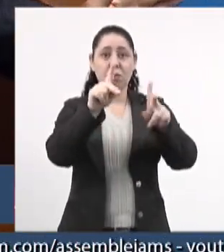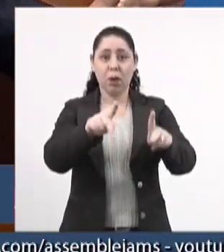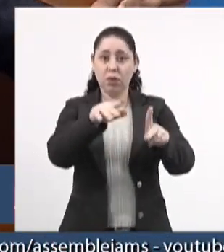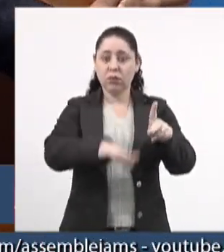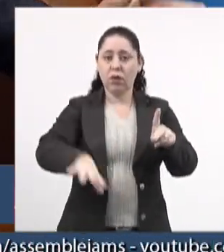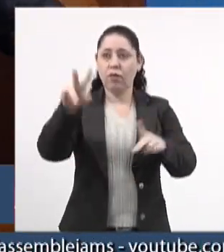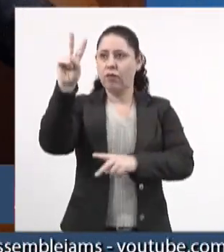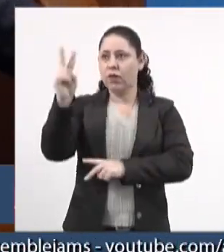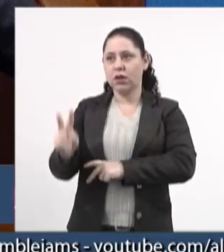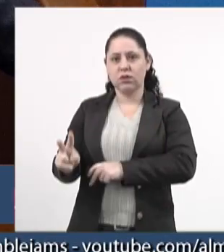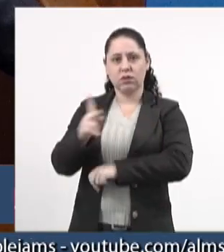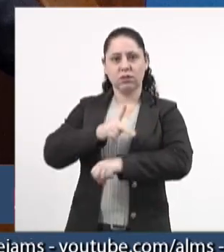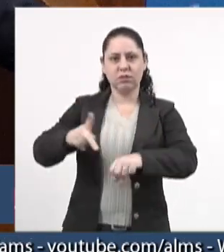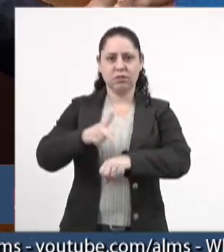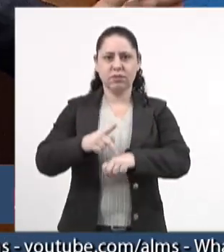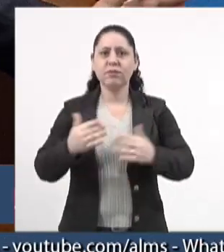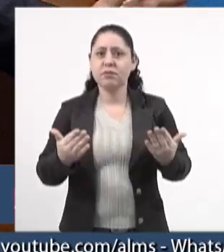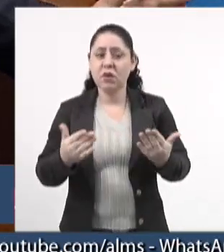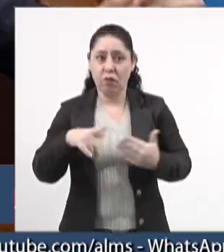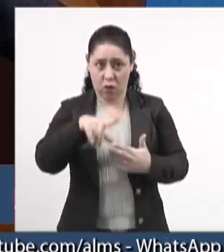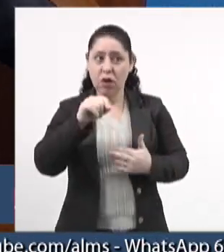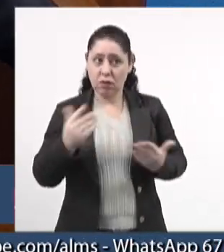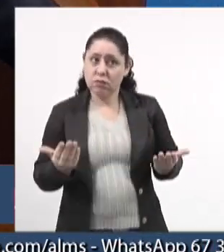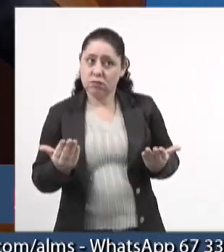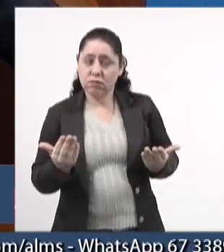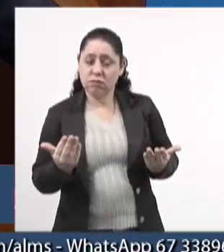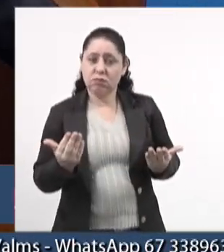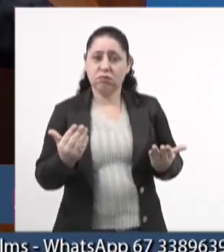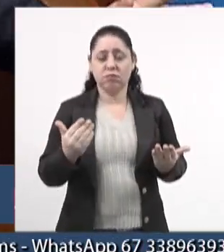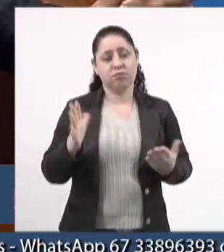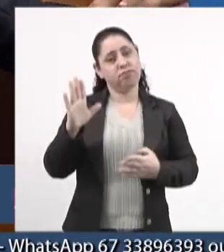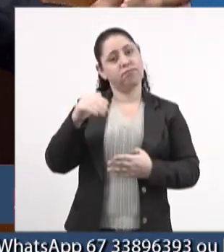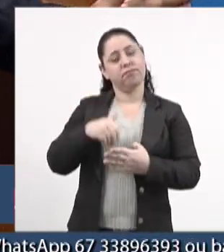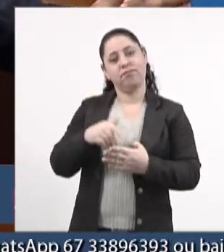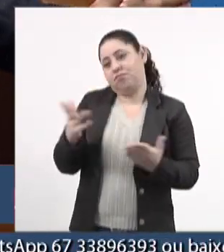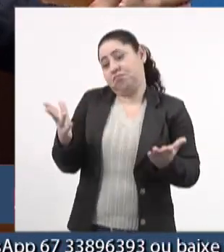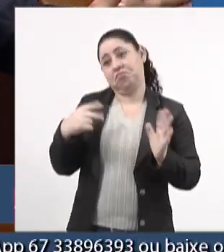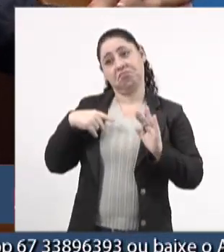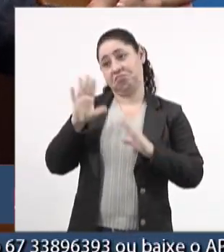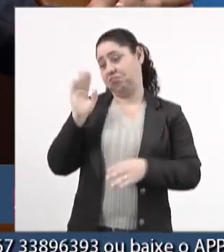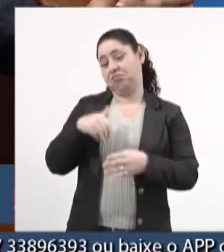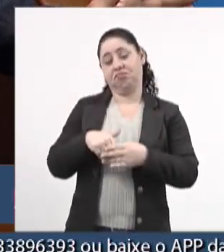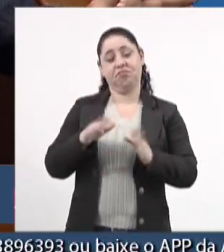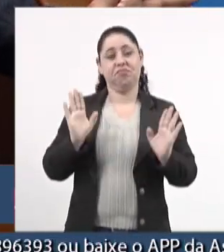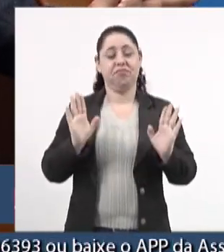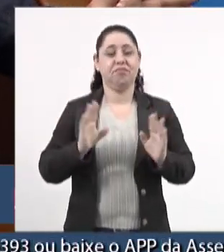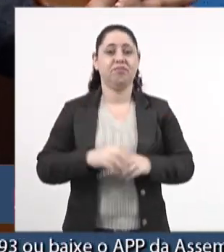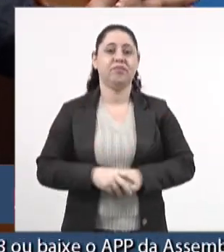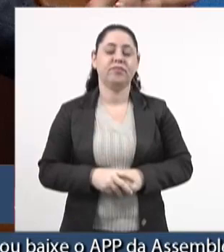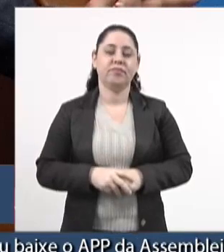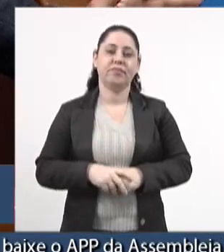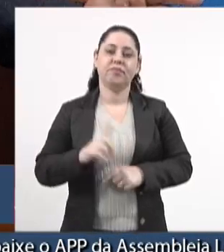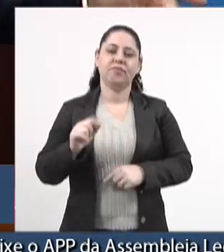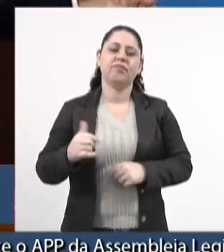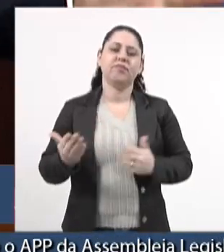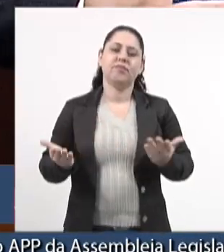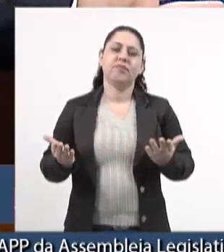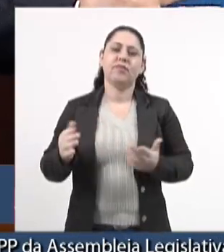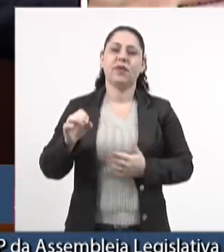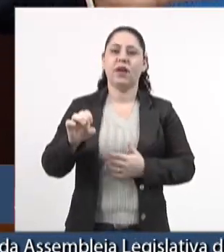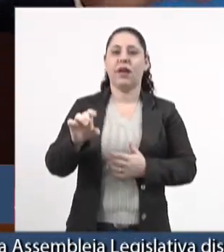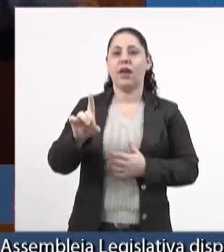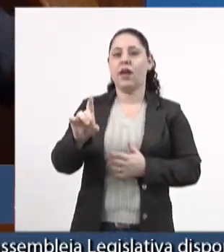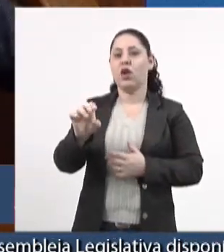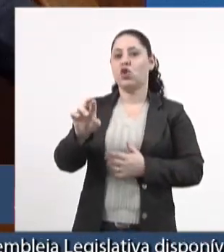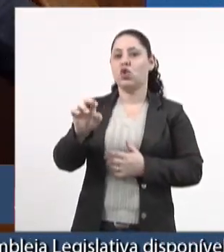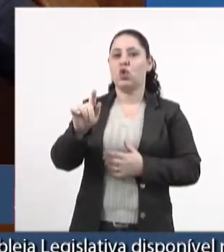da Venezuela. Foi eleito. Ele foi eleito. Não é? O Erdogan